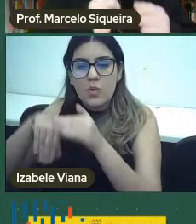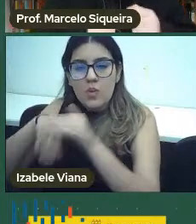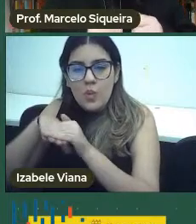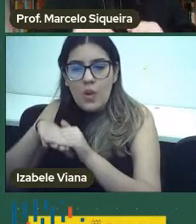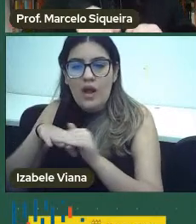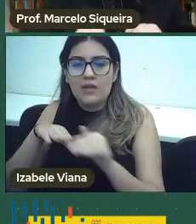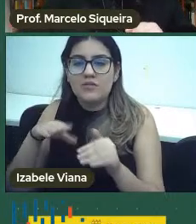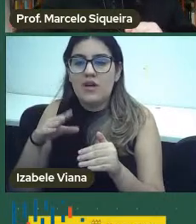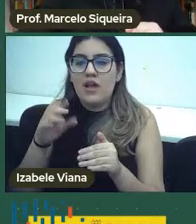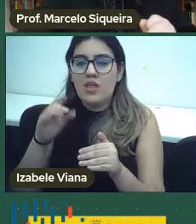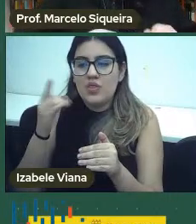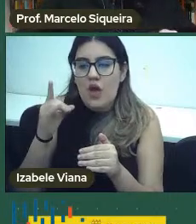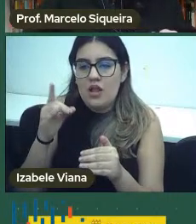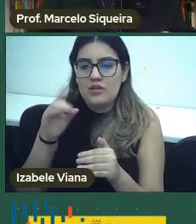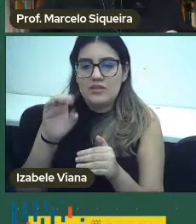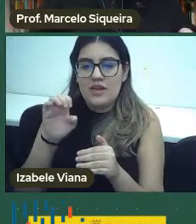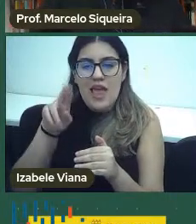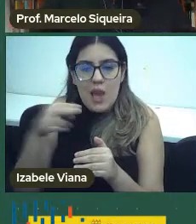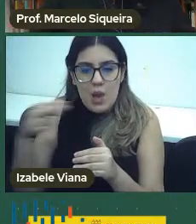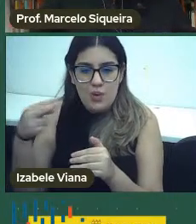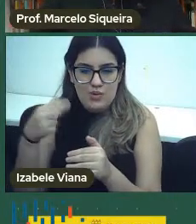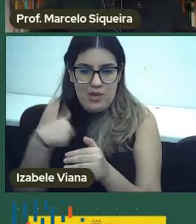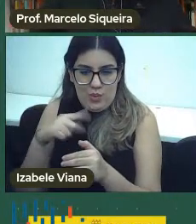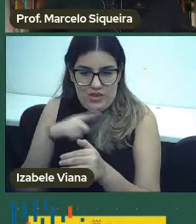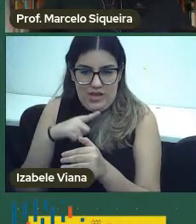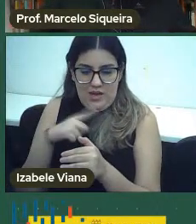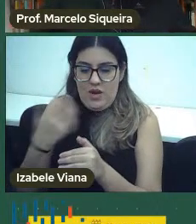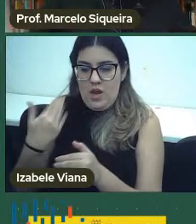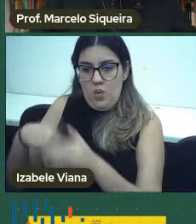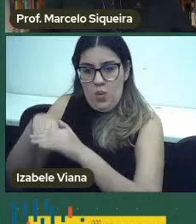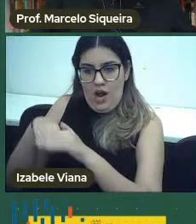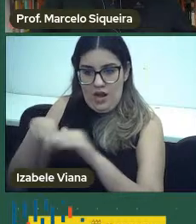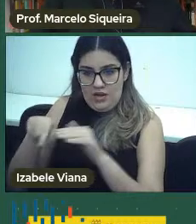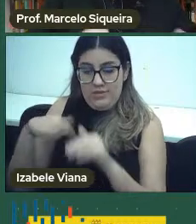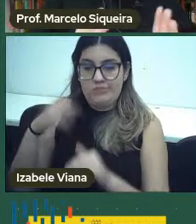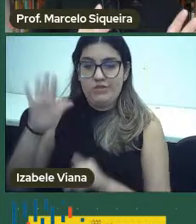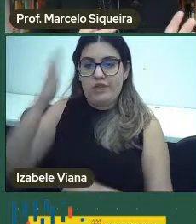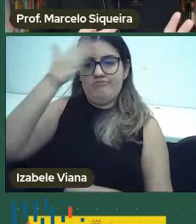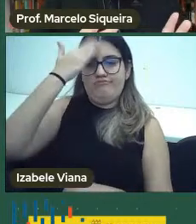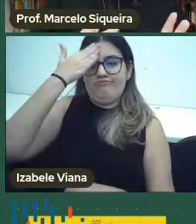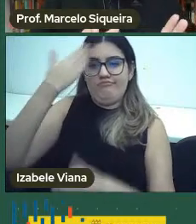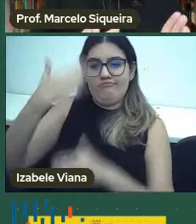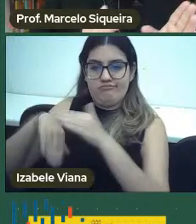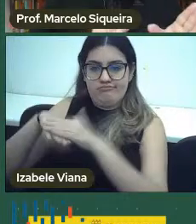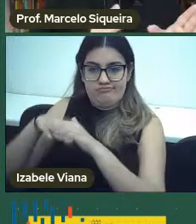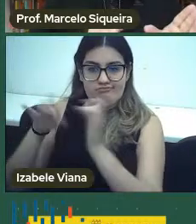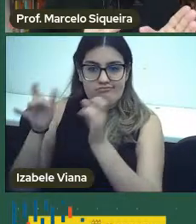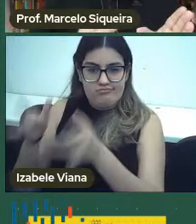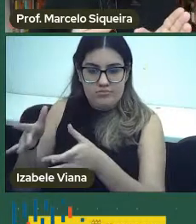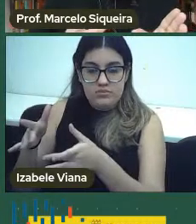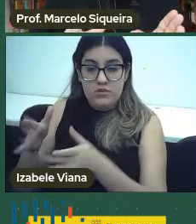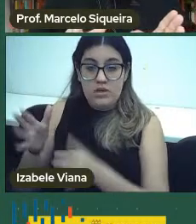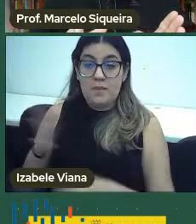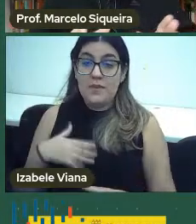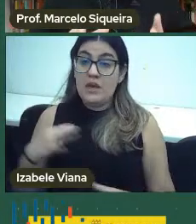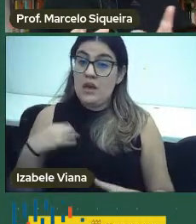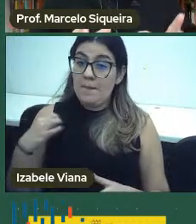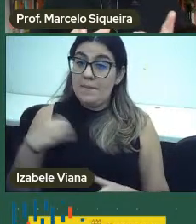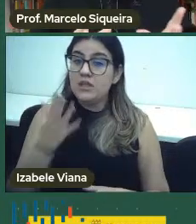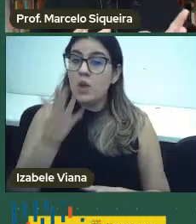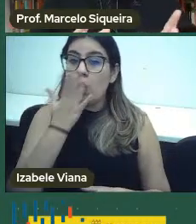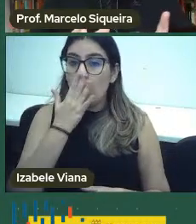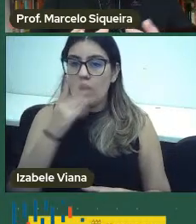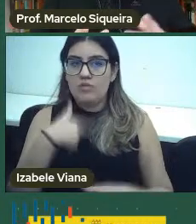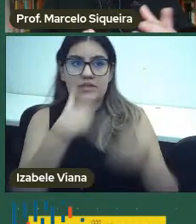tenho ali guardado ali embaixo. Eu sei que está ali. As minhas camisas, elas estão separadas por cores,